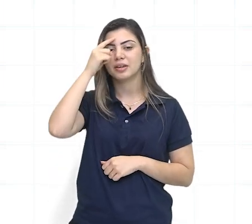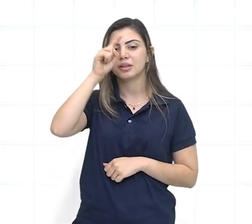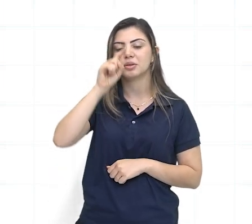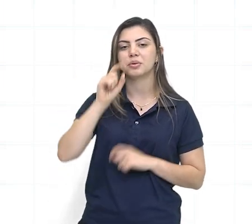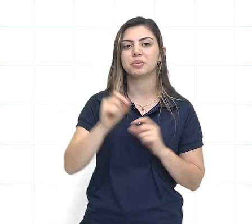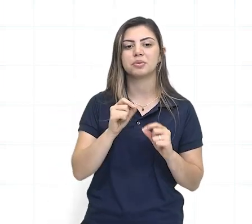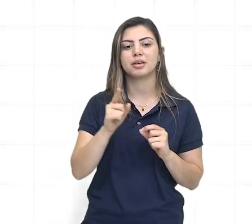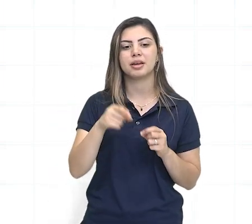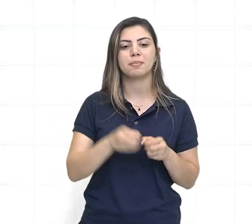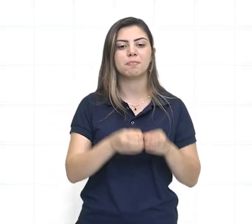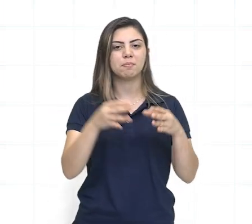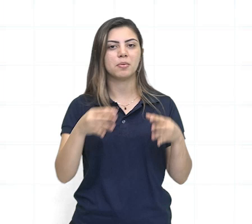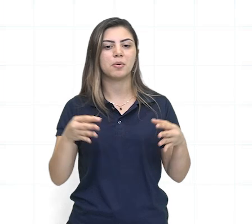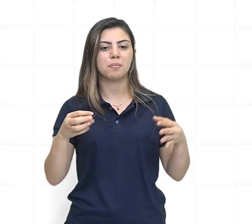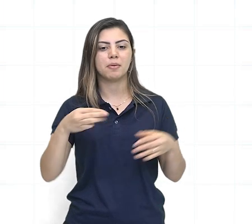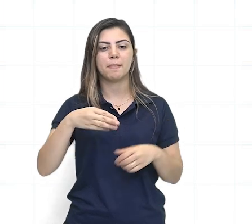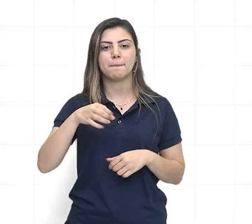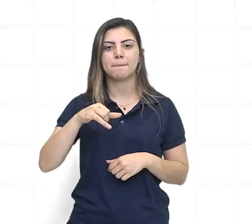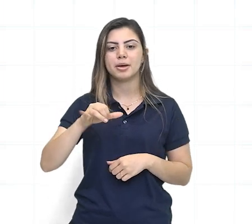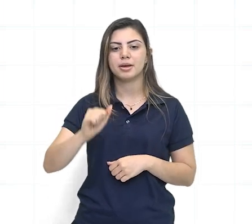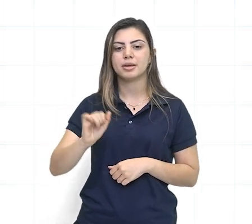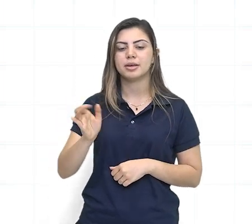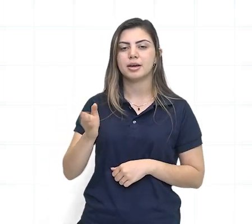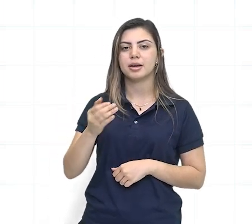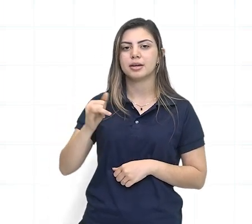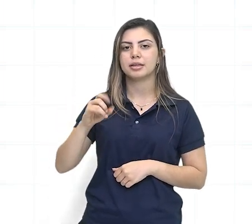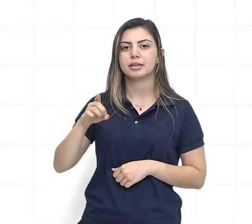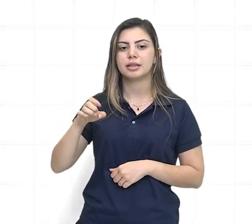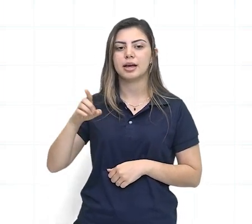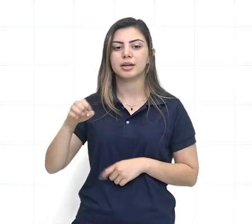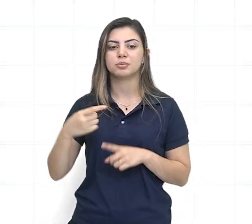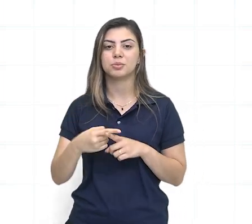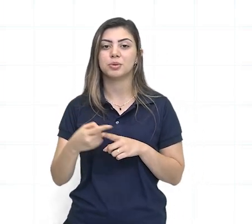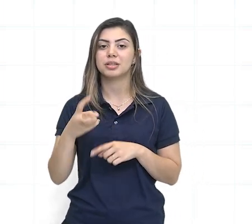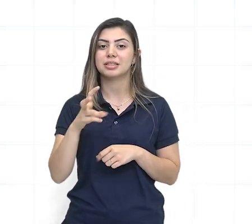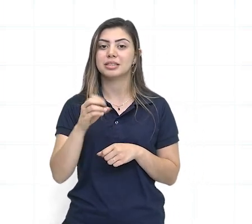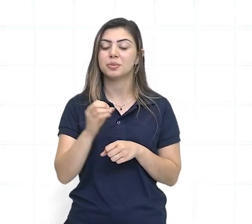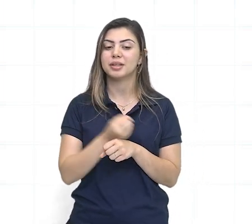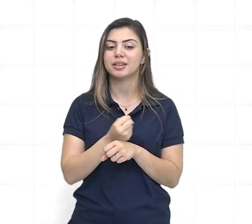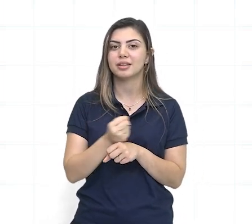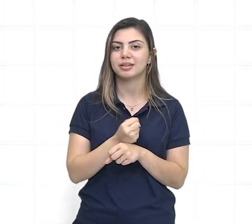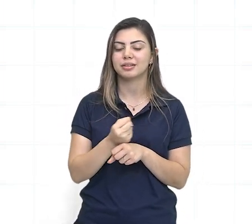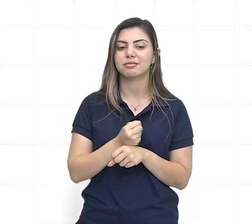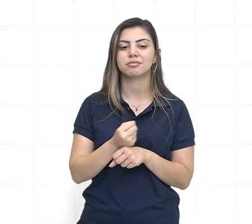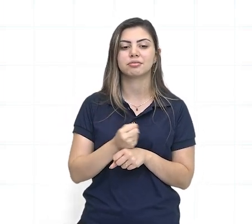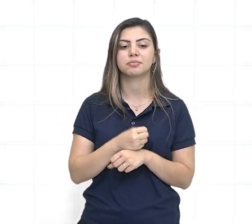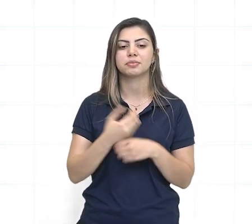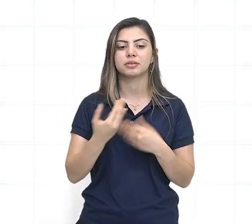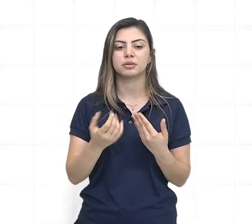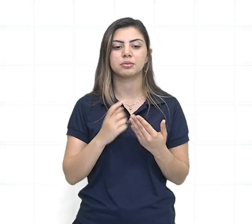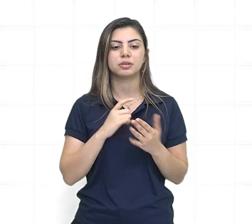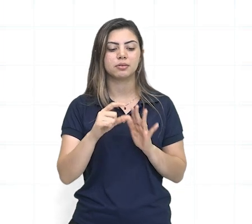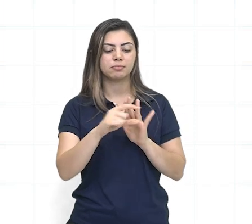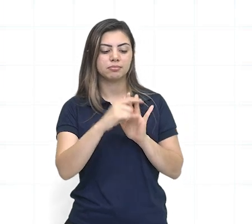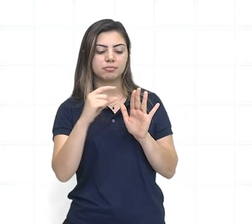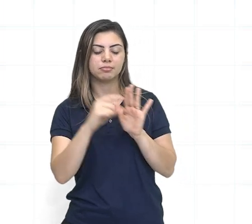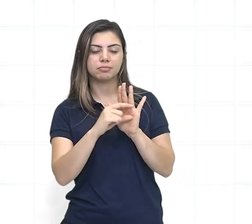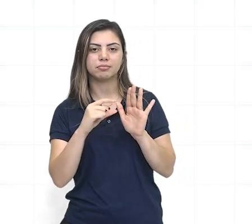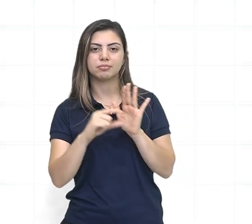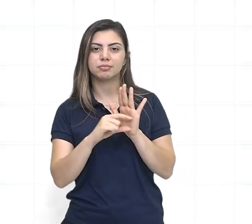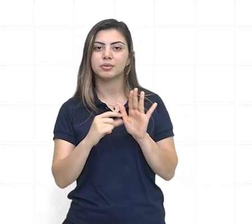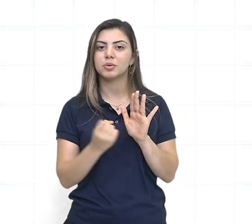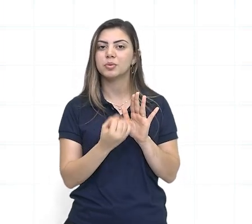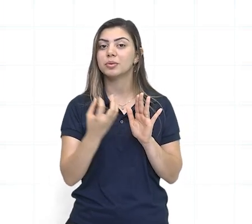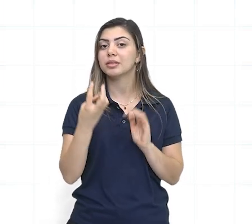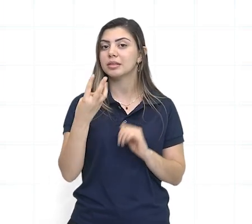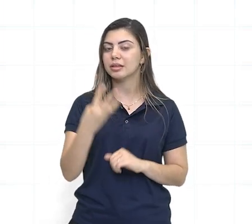na Meia-Idade, por conta dos 50 anos. Os parágrafos estão divididos em 3, como bem